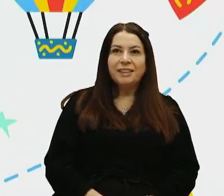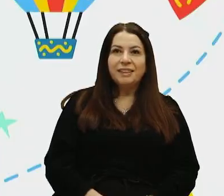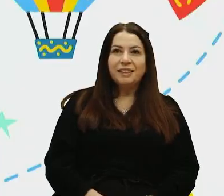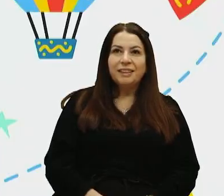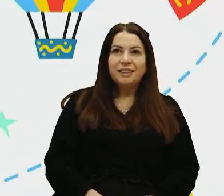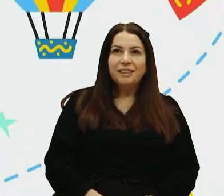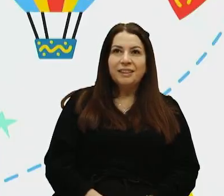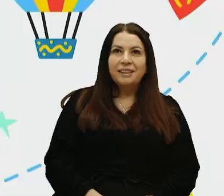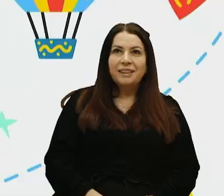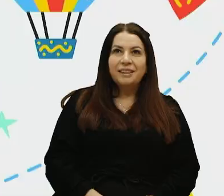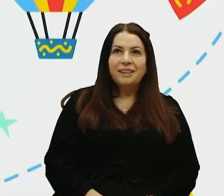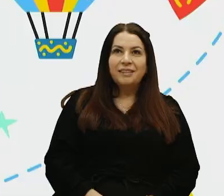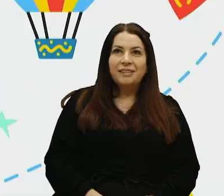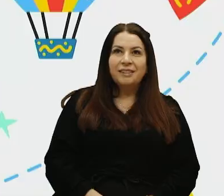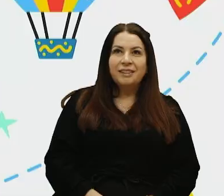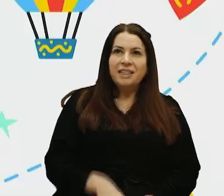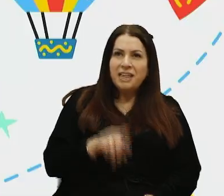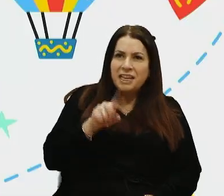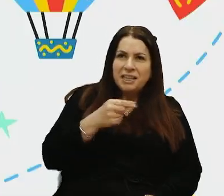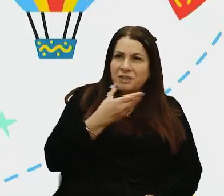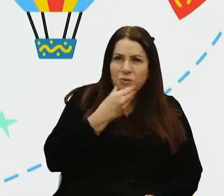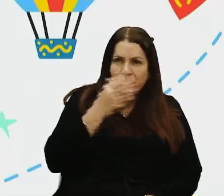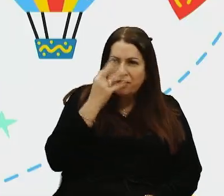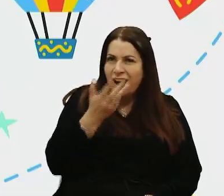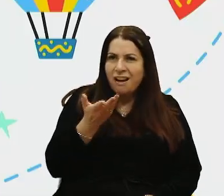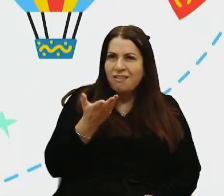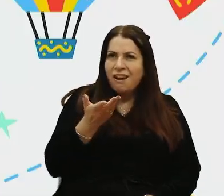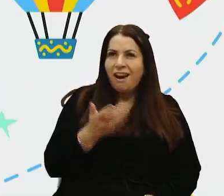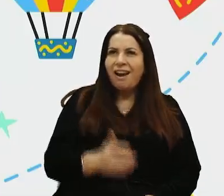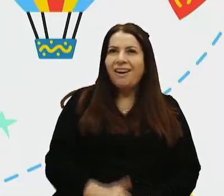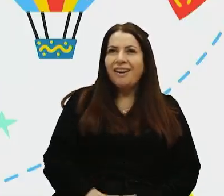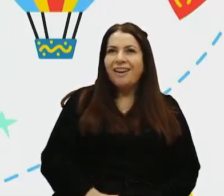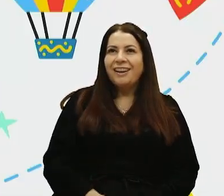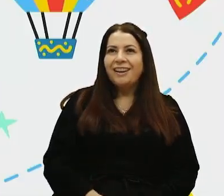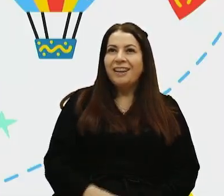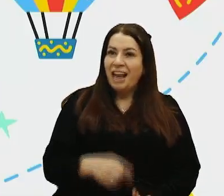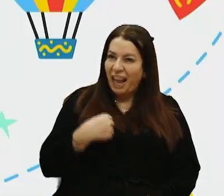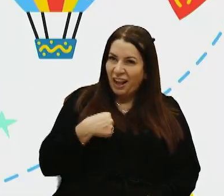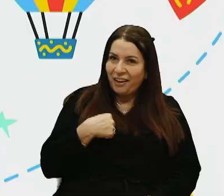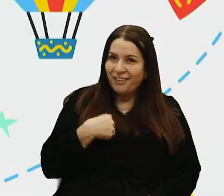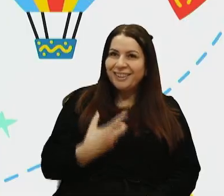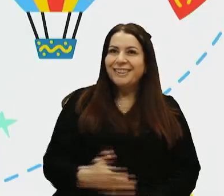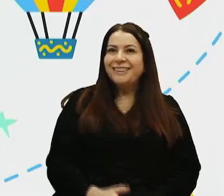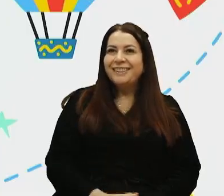favor. Quem é esse guri bonito aqui? Sou eu.